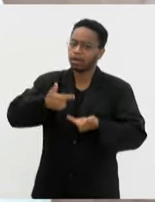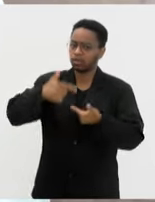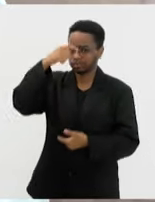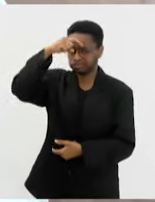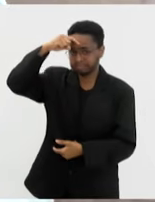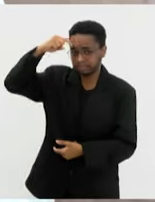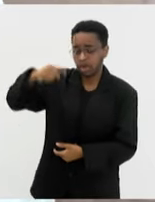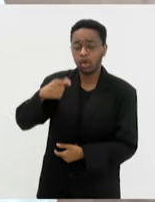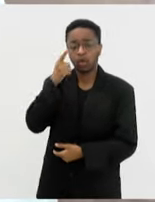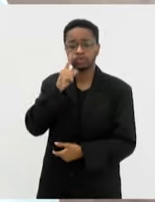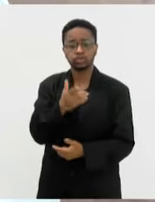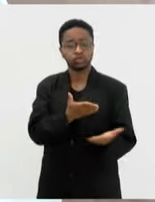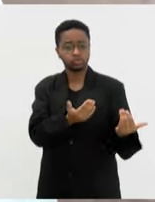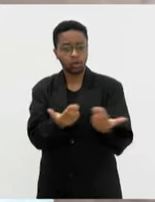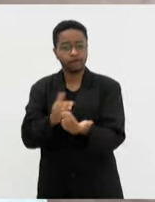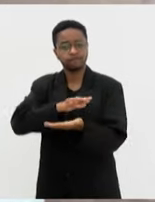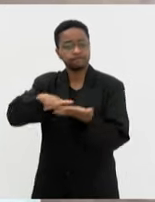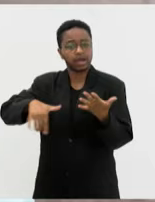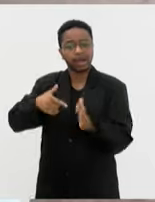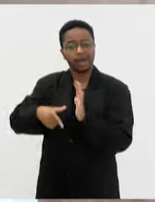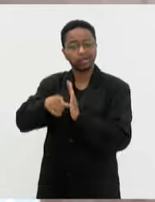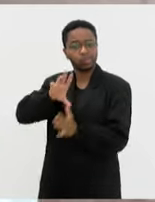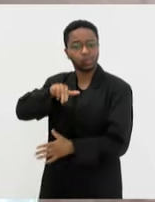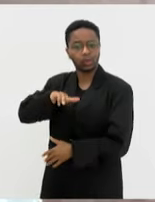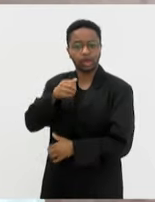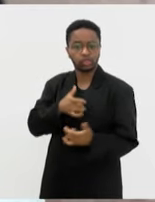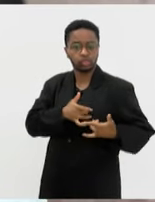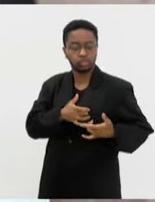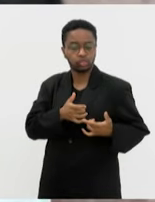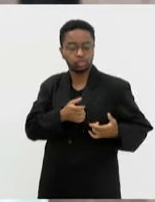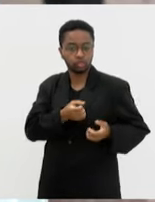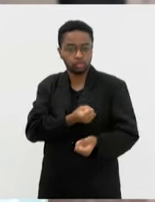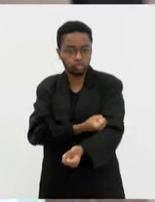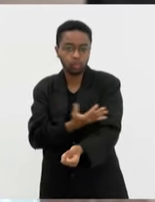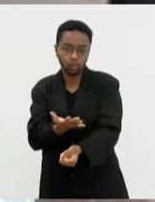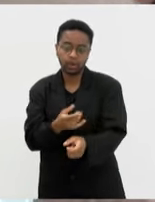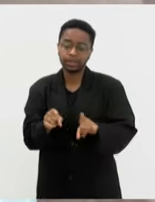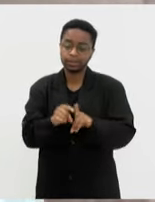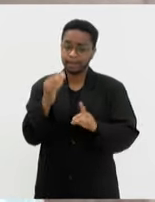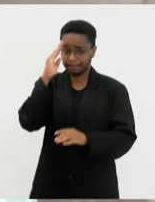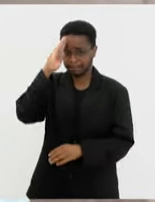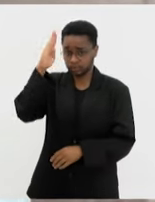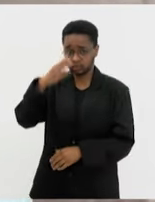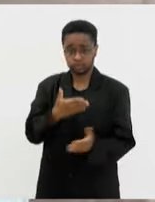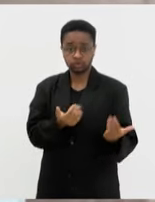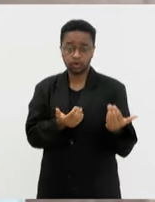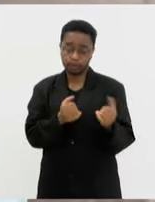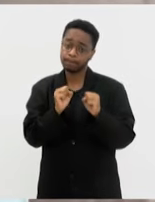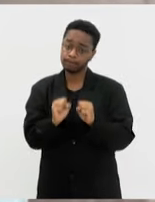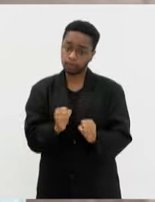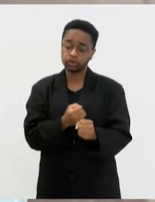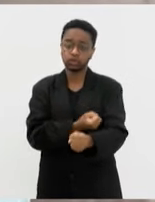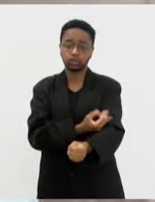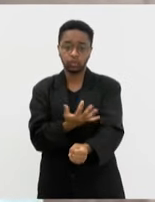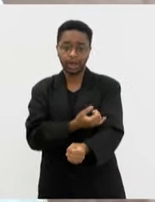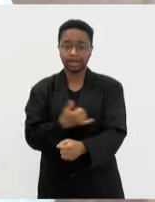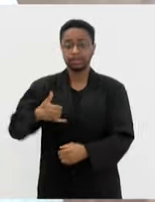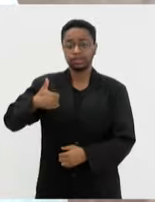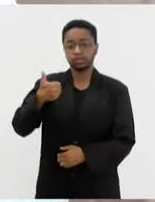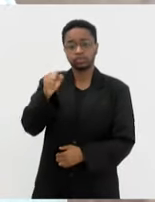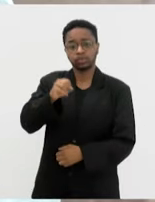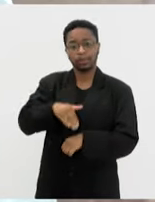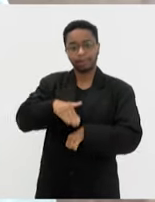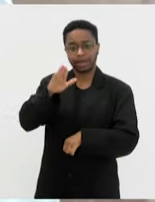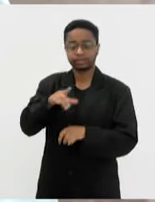jovens, muitas pessoas que nunca tinham doado, isso é muito importante, e sobretudo jovens, né? Falei que podem doar pessoas com mais de 18 anos, mas pessoas